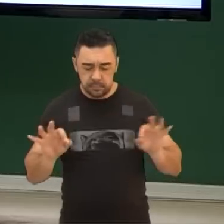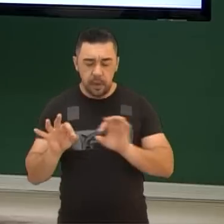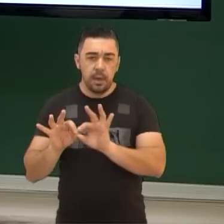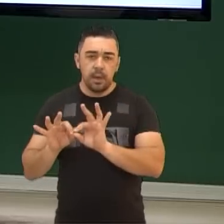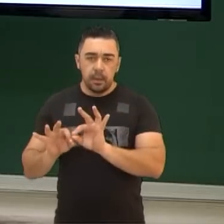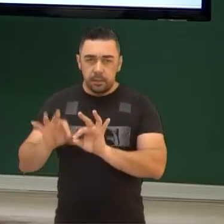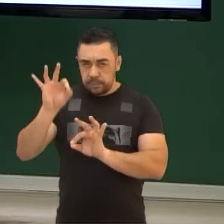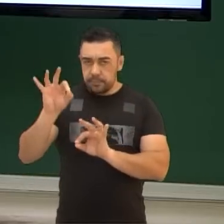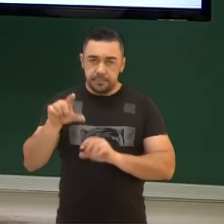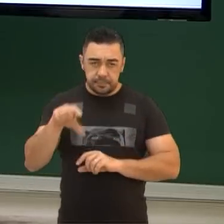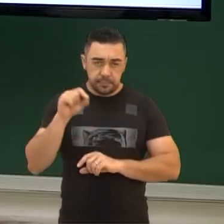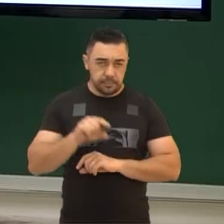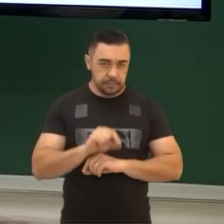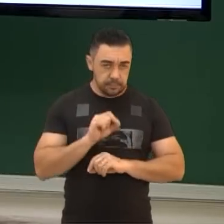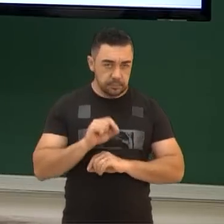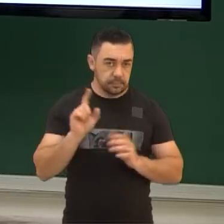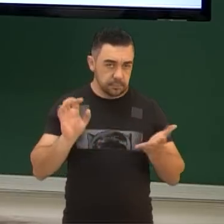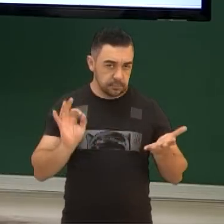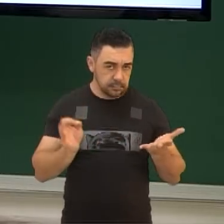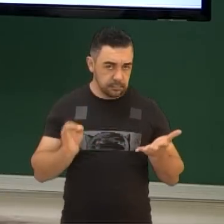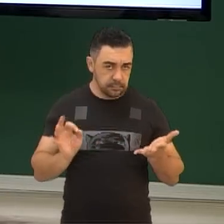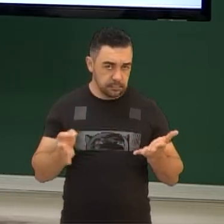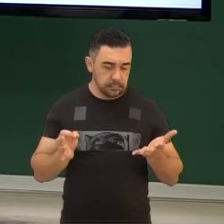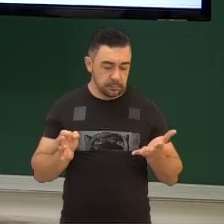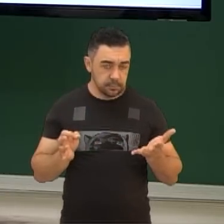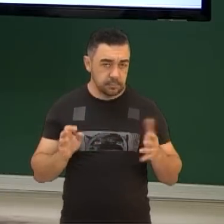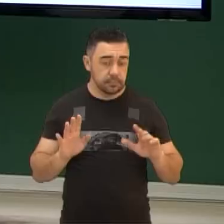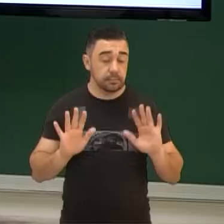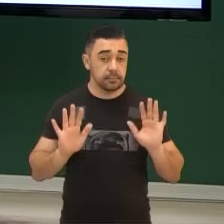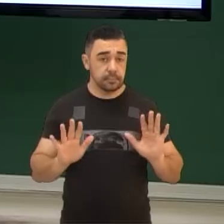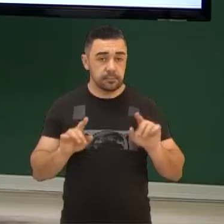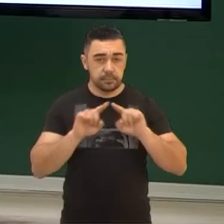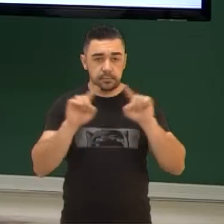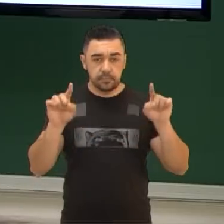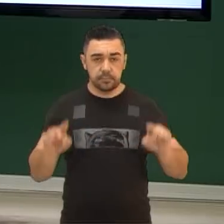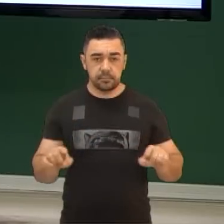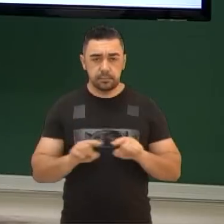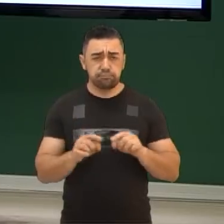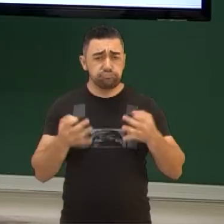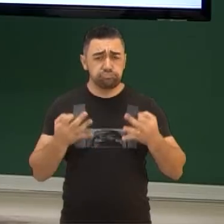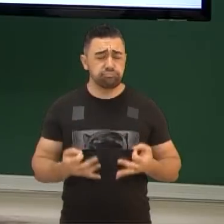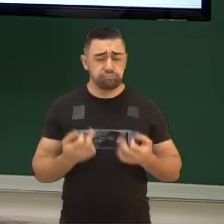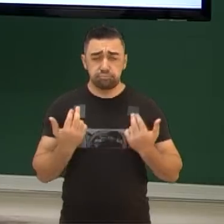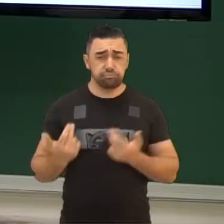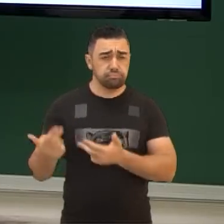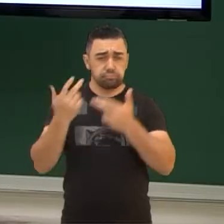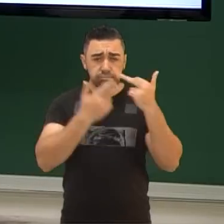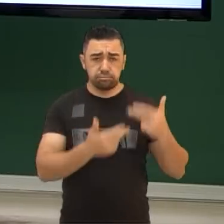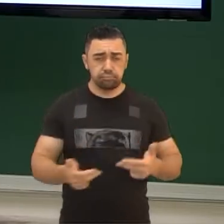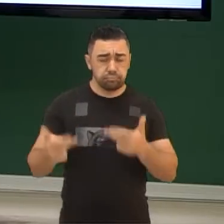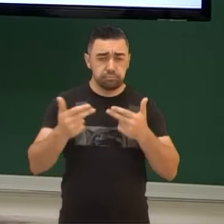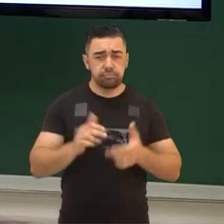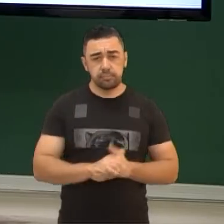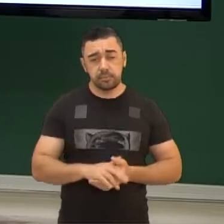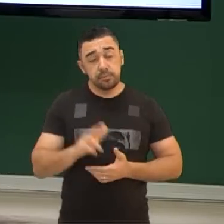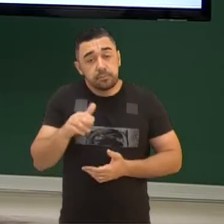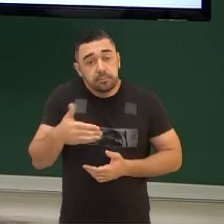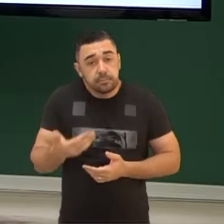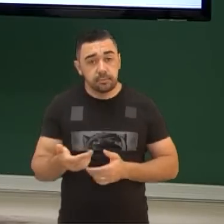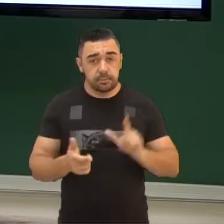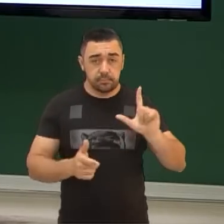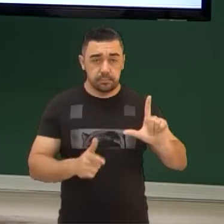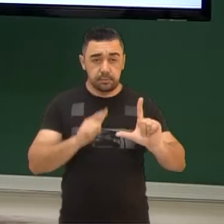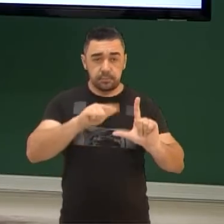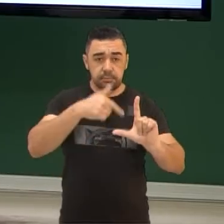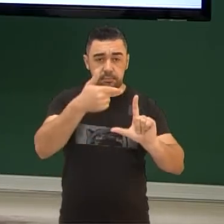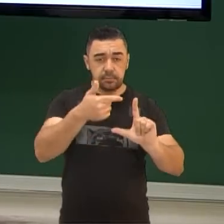uma largura, não seria? Não é verdade isso? Só que o quadrado, ele tem todos os lados iguais, não é? Então,